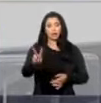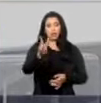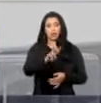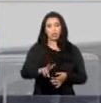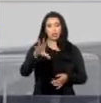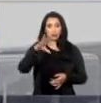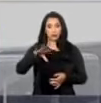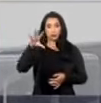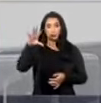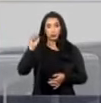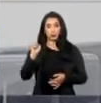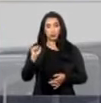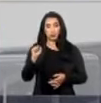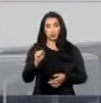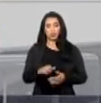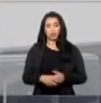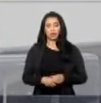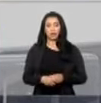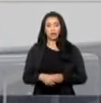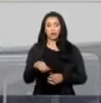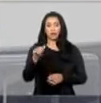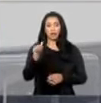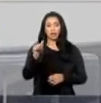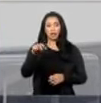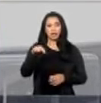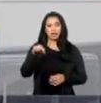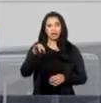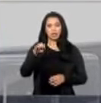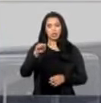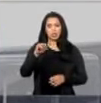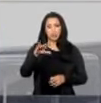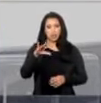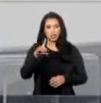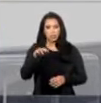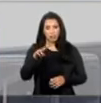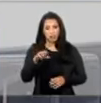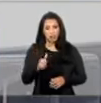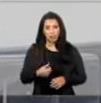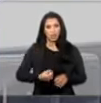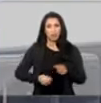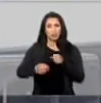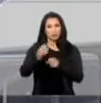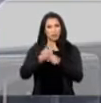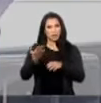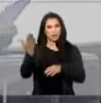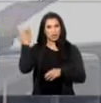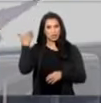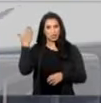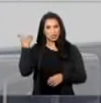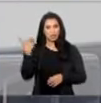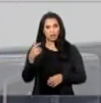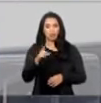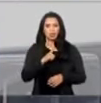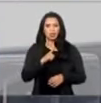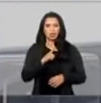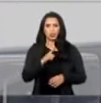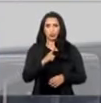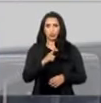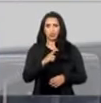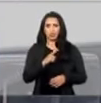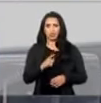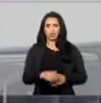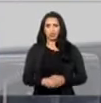Ancine. No passado, houve um processo de hipertrofia da Ancine. O